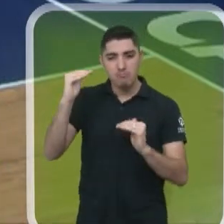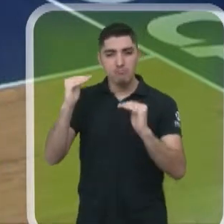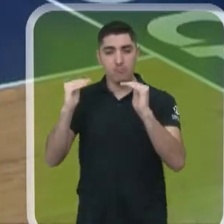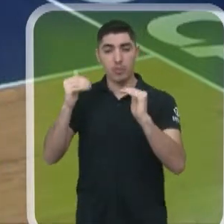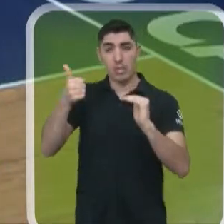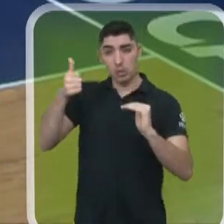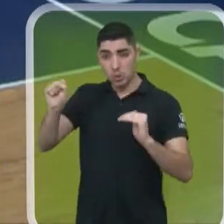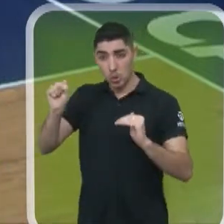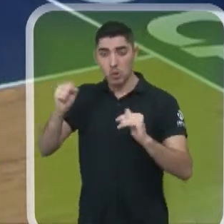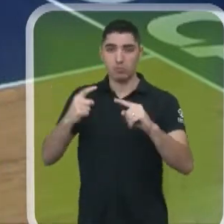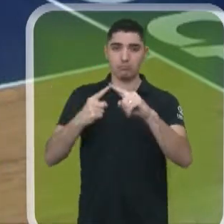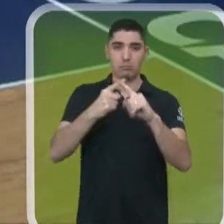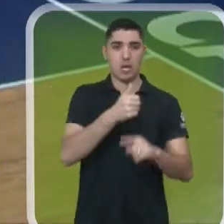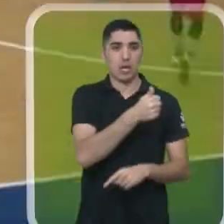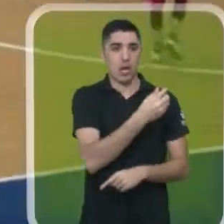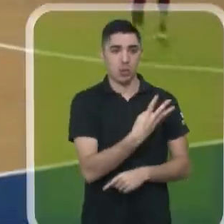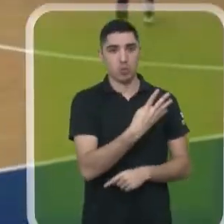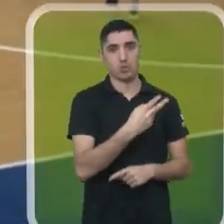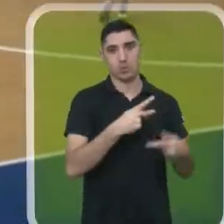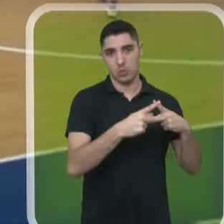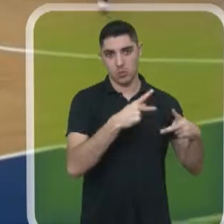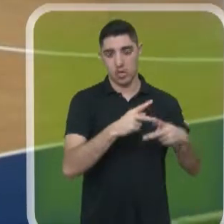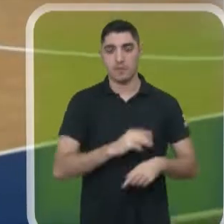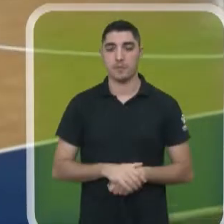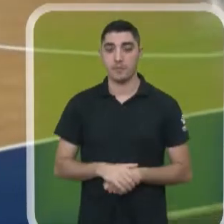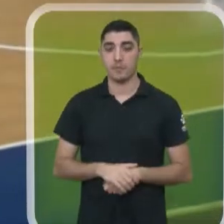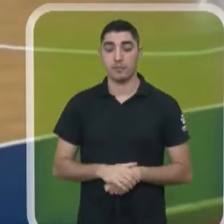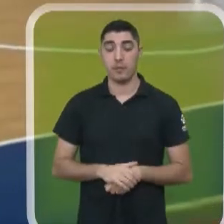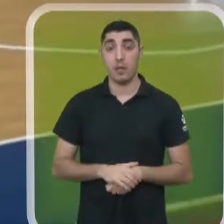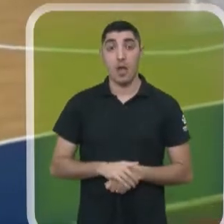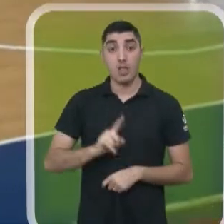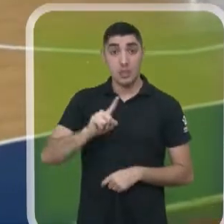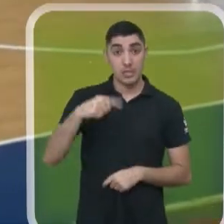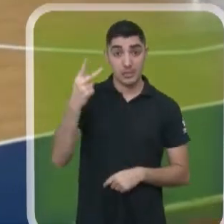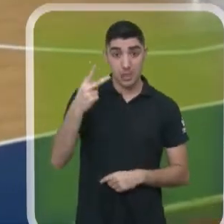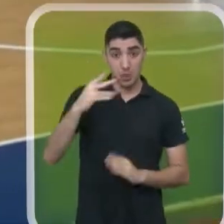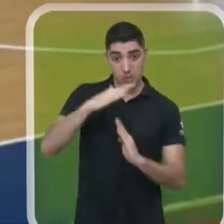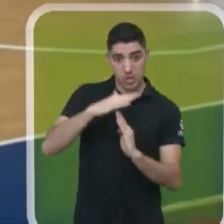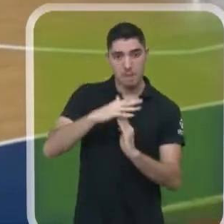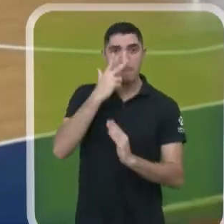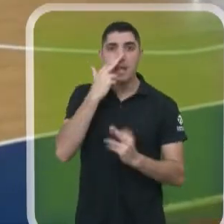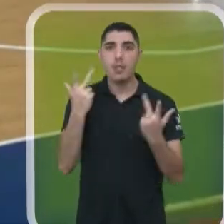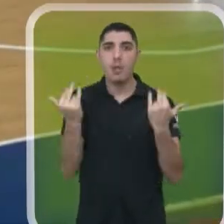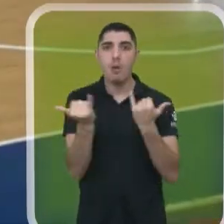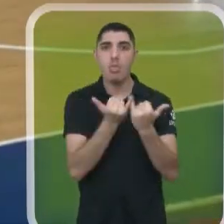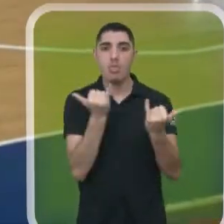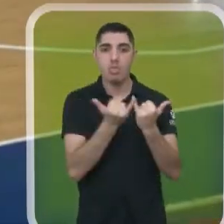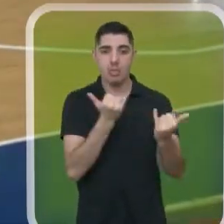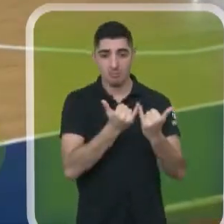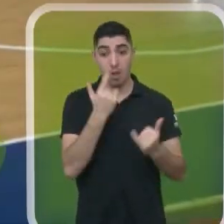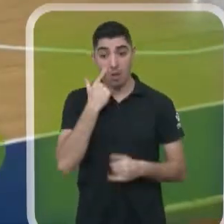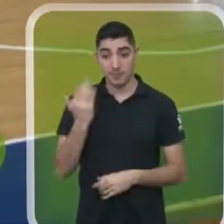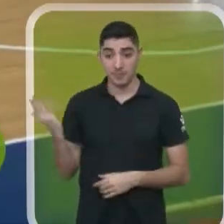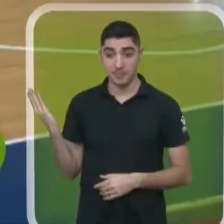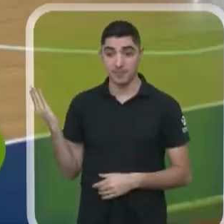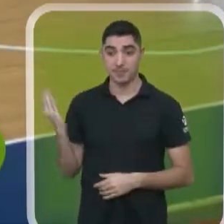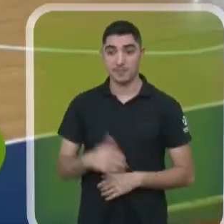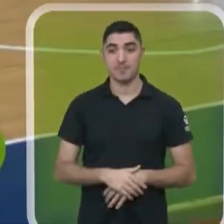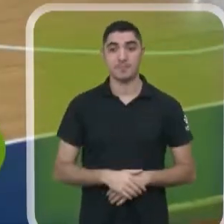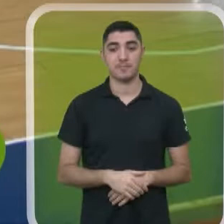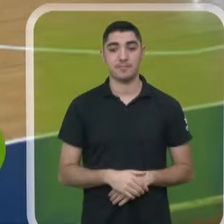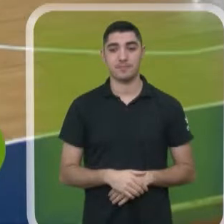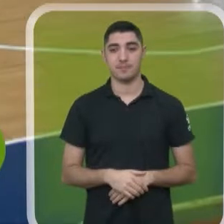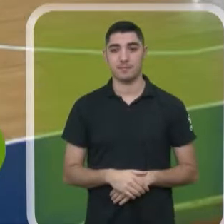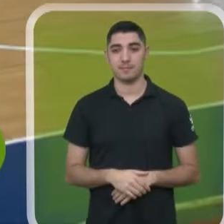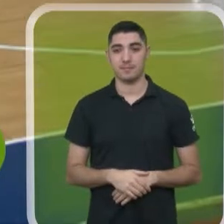terminou 18 a 14 por tricolor o segundo período parecia a repeteco do primeiro coelho nesse pacificado de